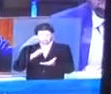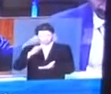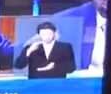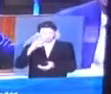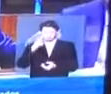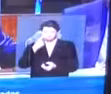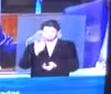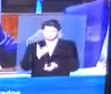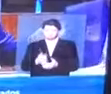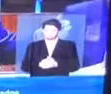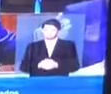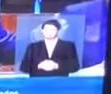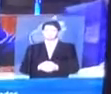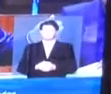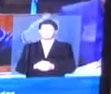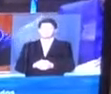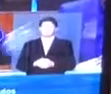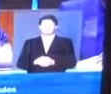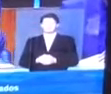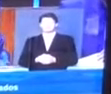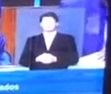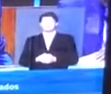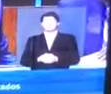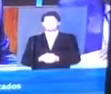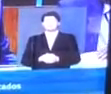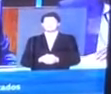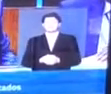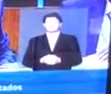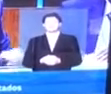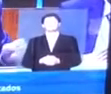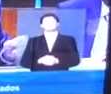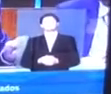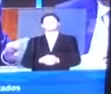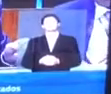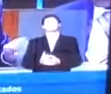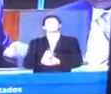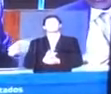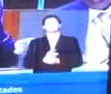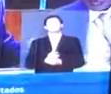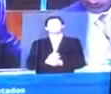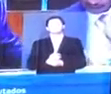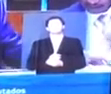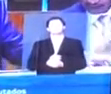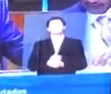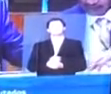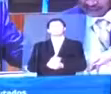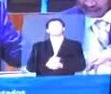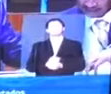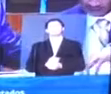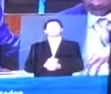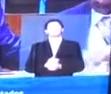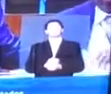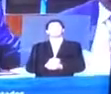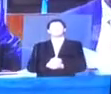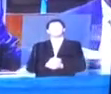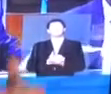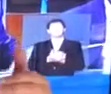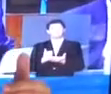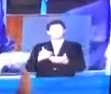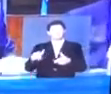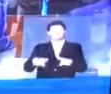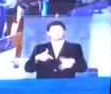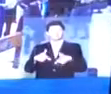é 18, com 16 anos você vai estar com ficha limpa. Nós não queremos, eu acho que não é para punir, é